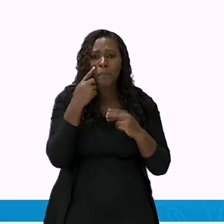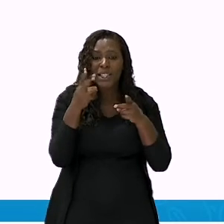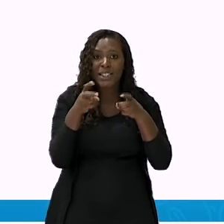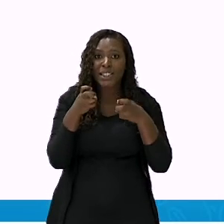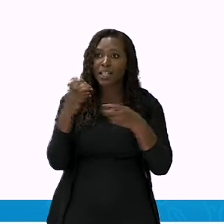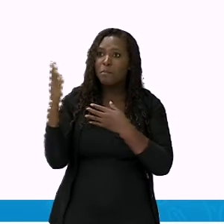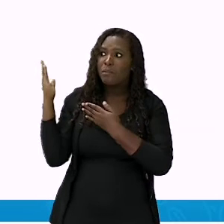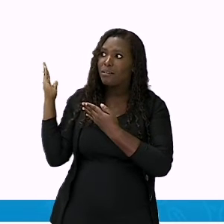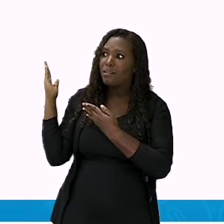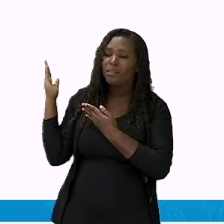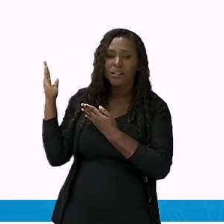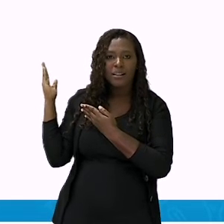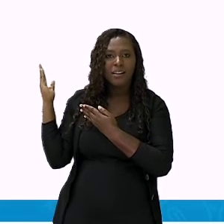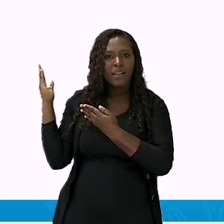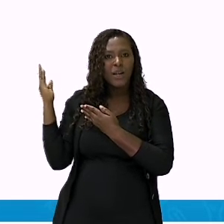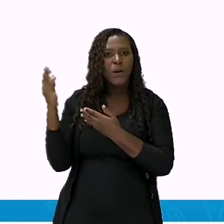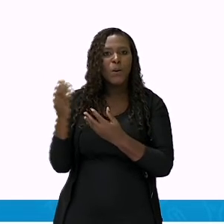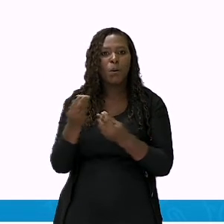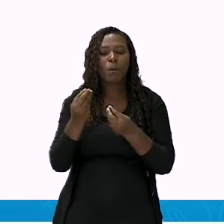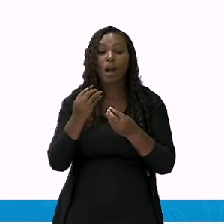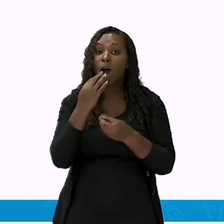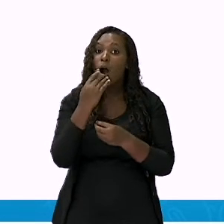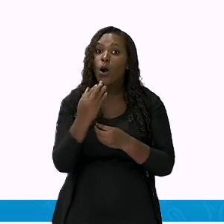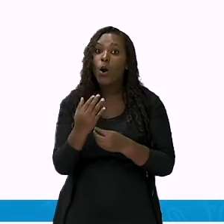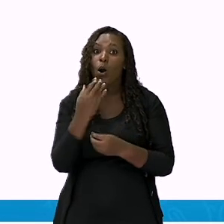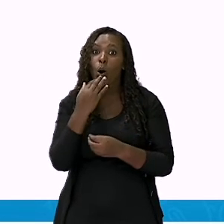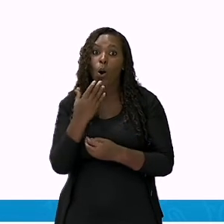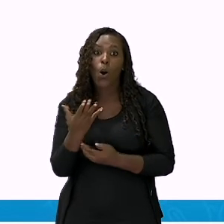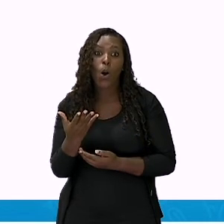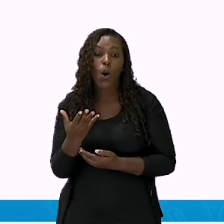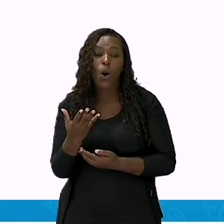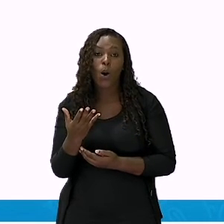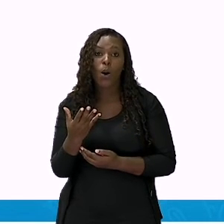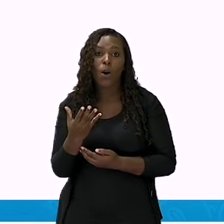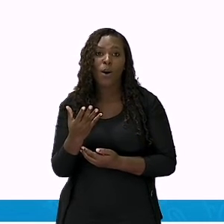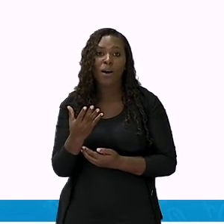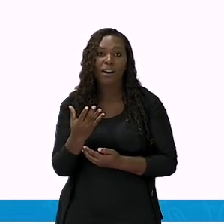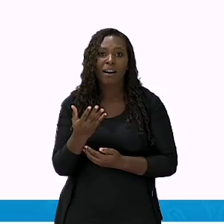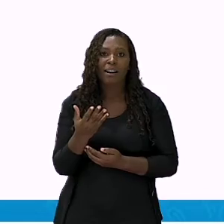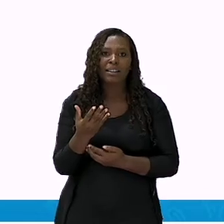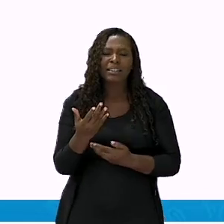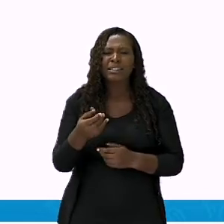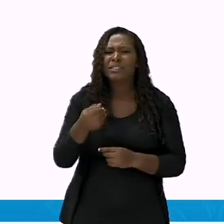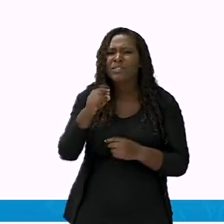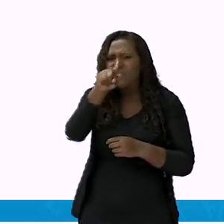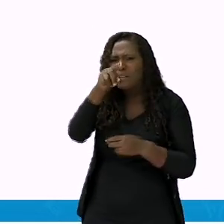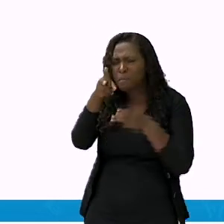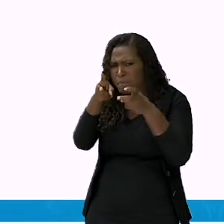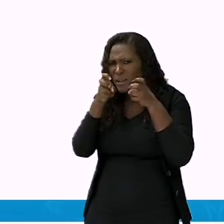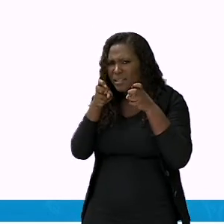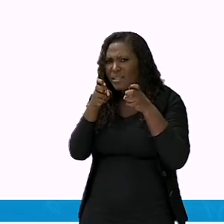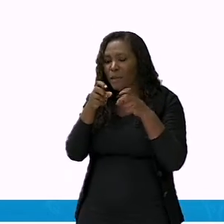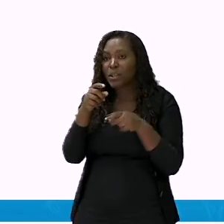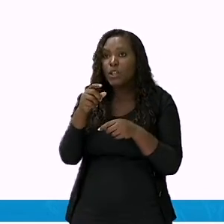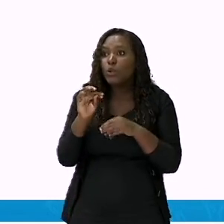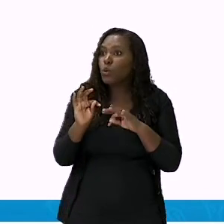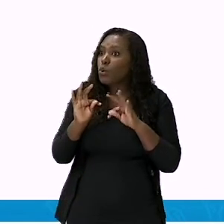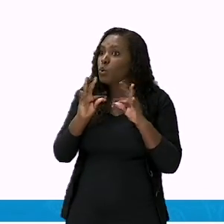Olha só essas cores. E isso dá para poder imaginar que tudo isso foi